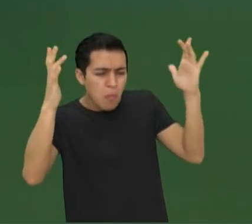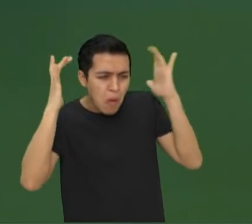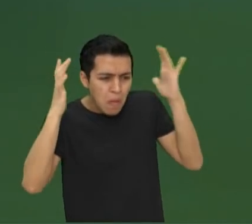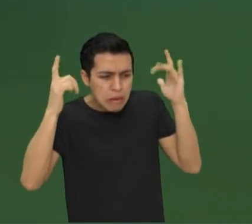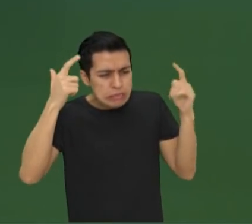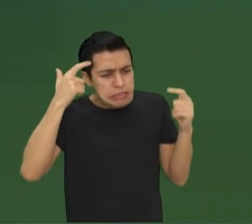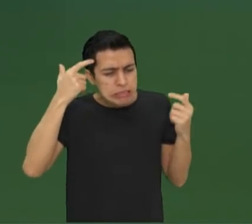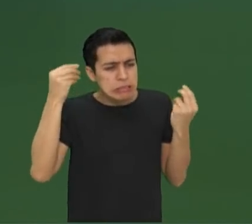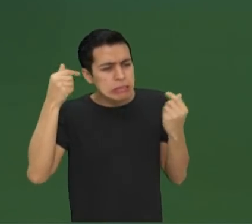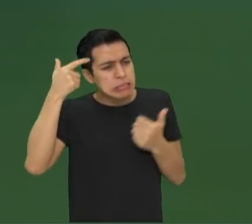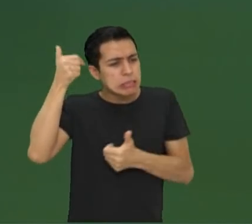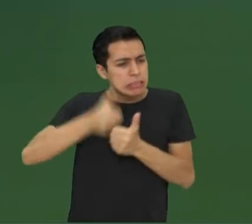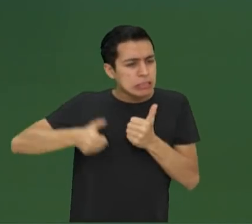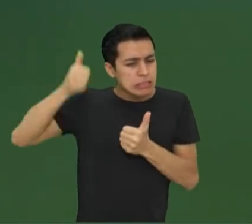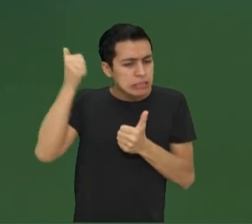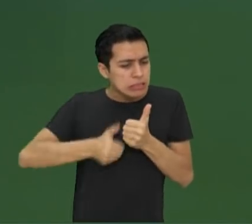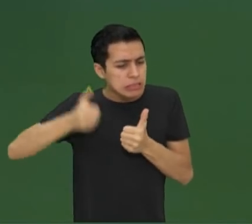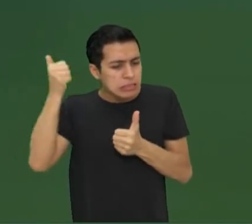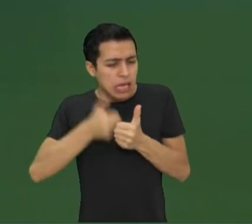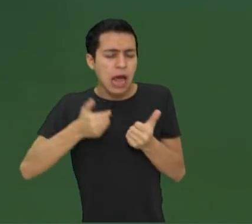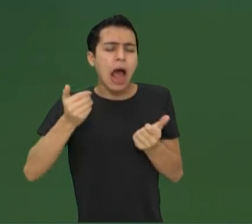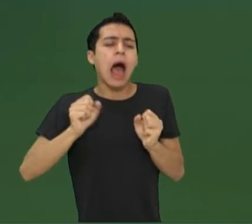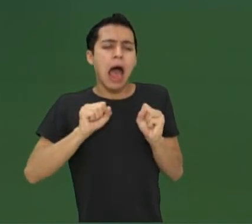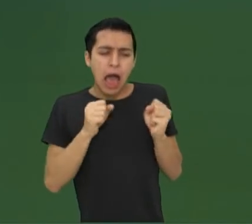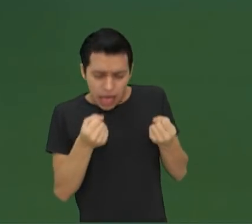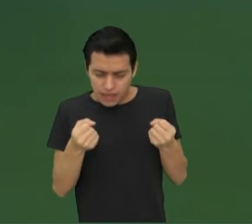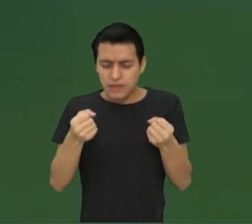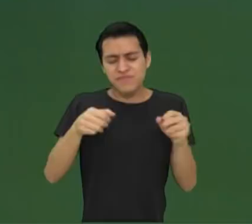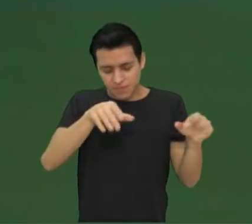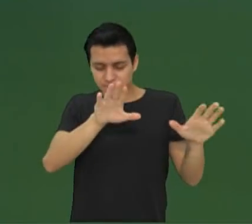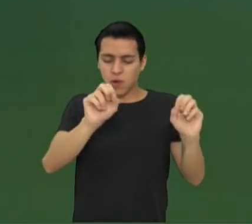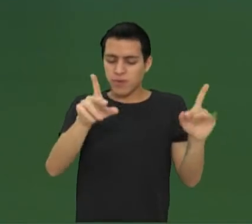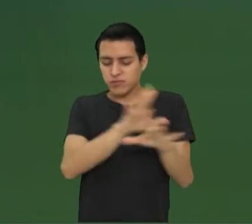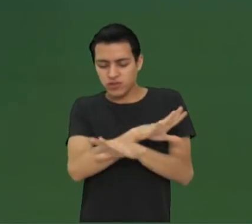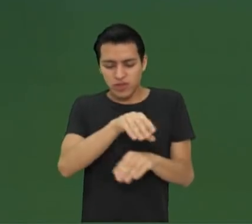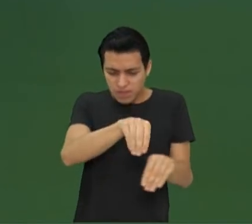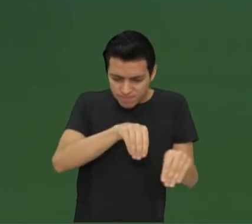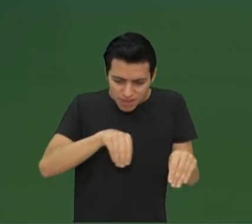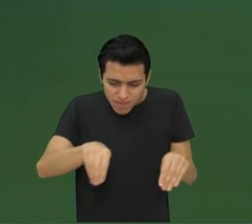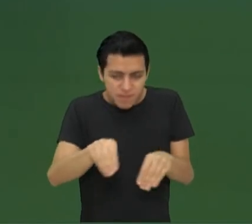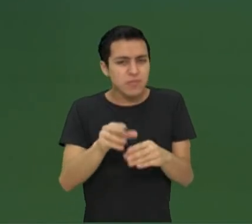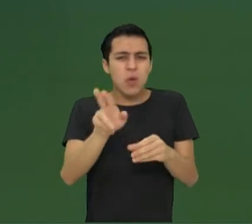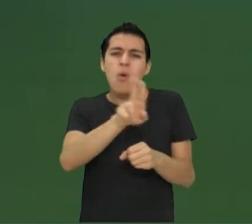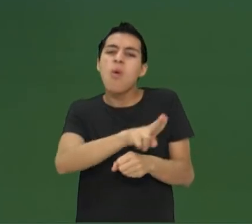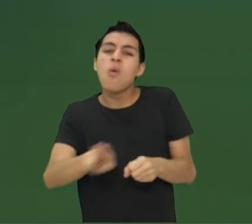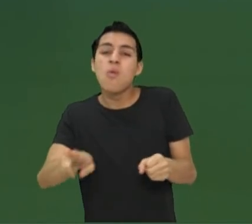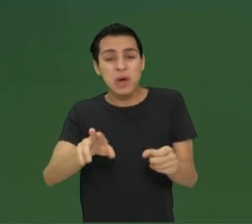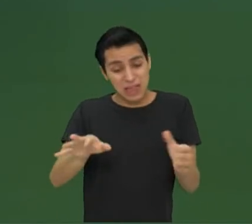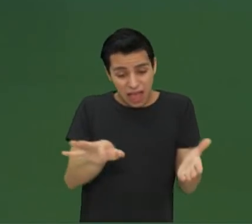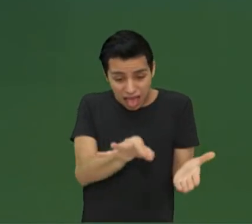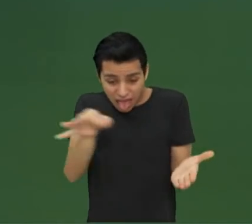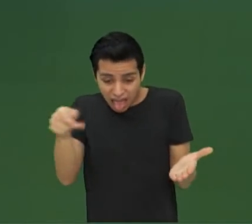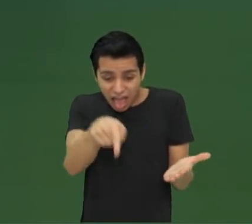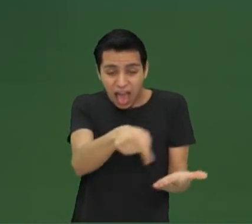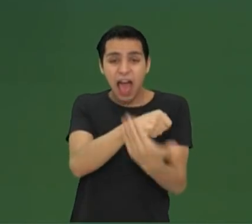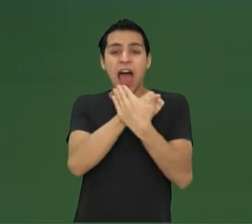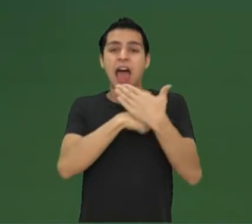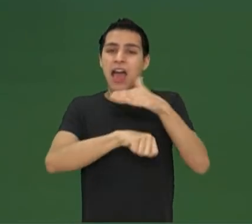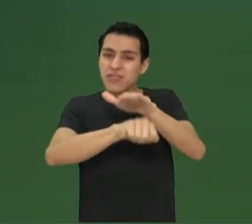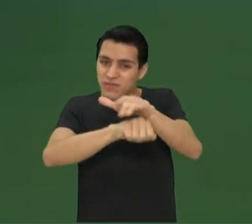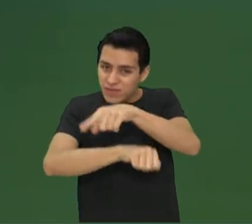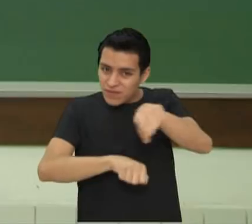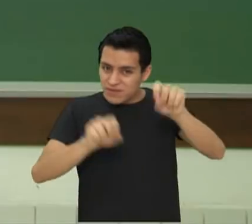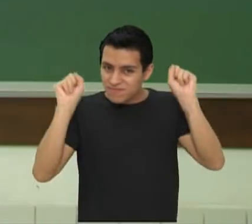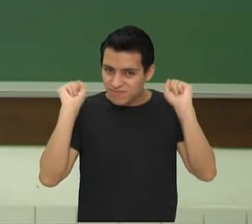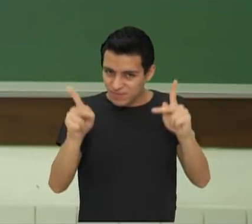a cachola aí, faça com que pensar um pouquinho, usa o material que você já tem no caderno e daqui a pouco a gente volta aí para dar